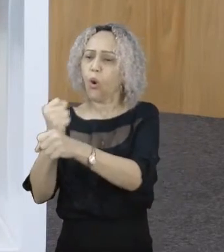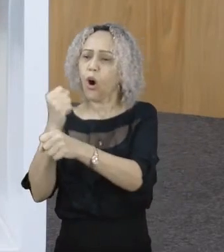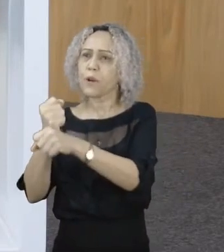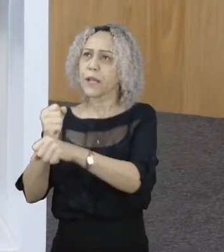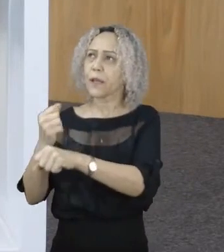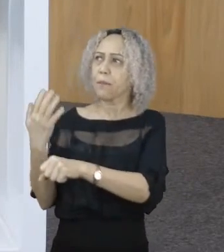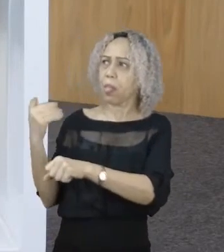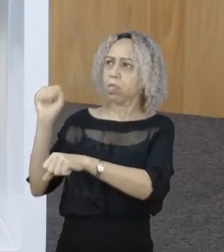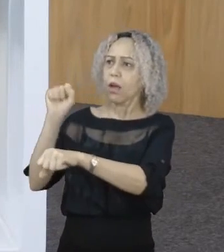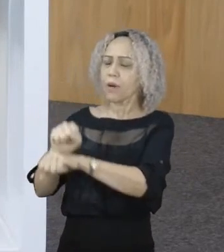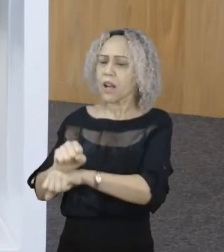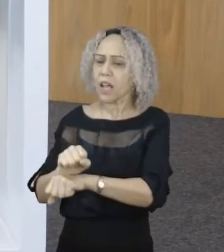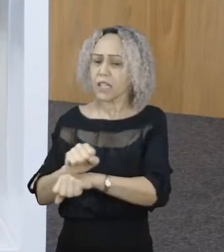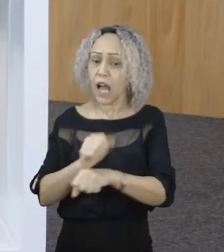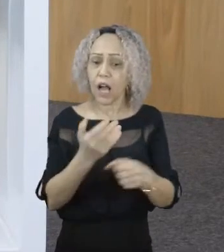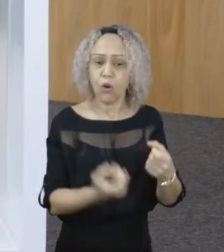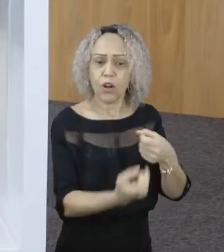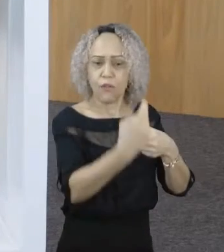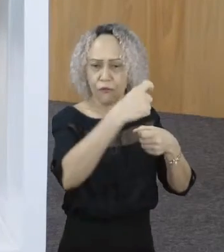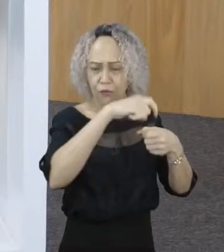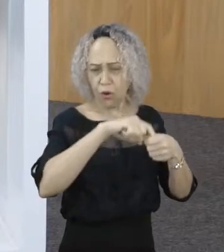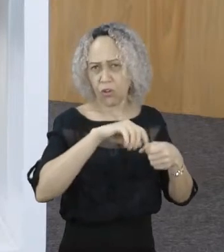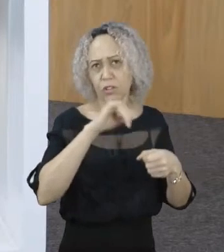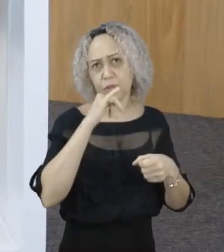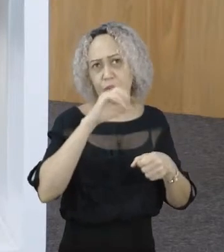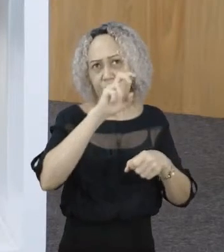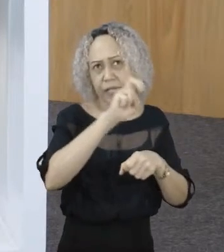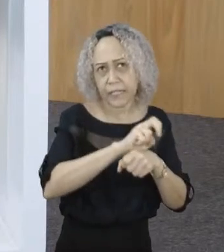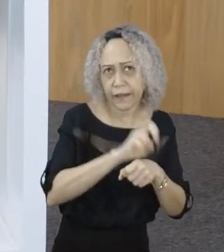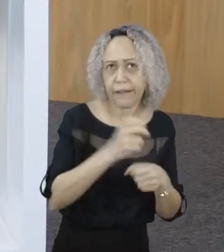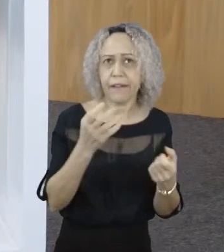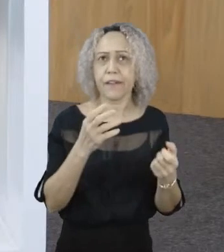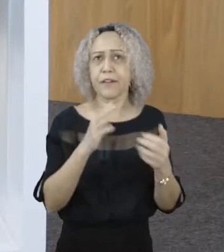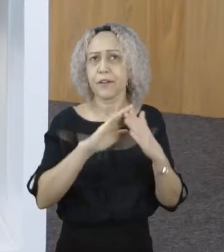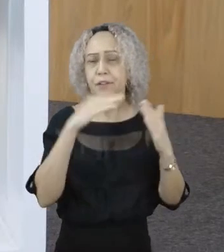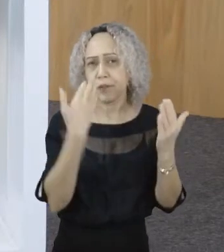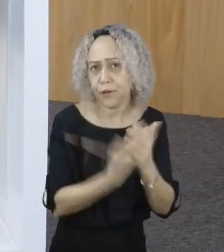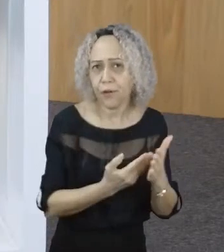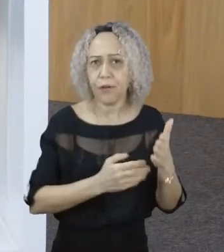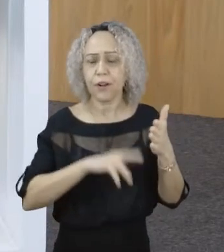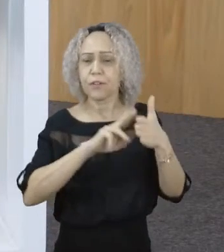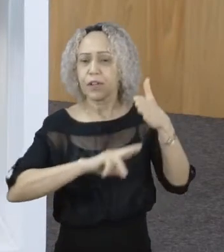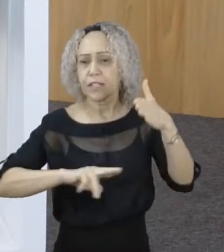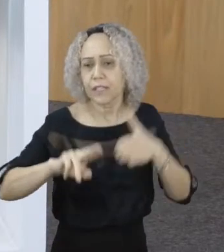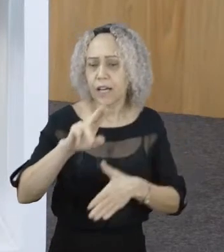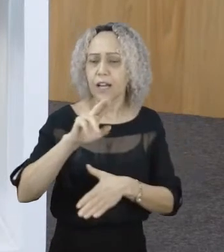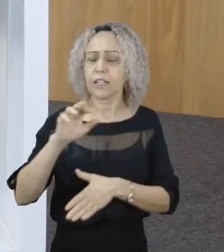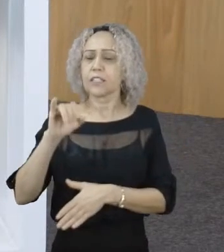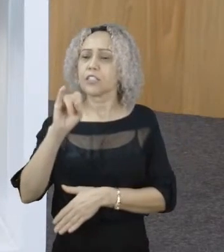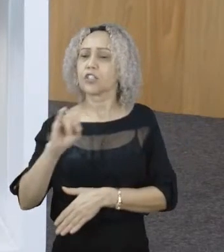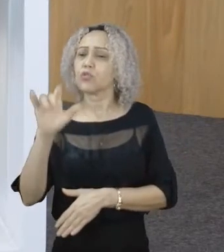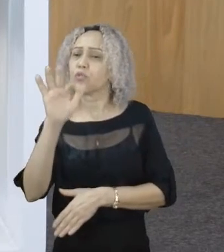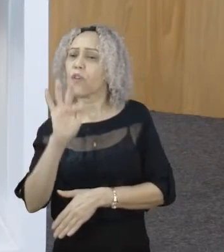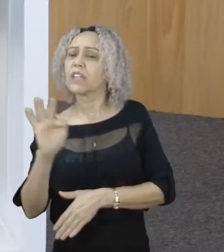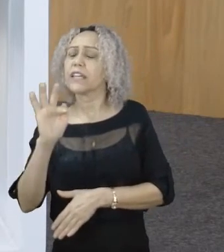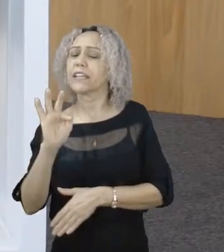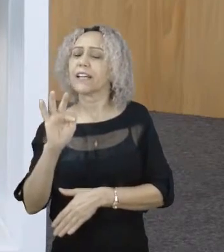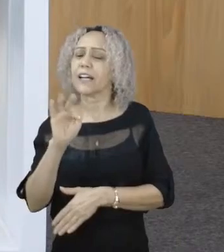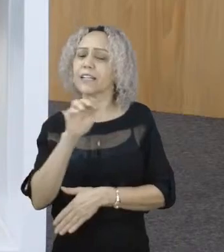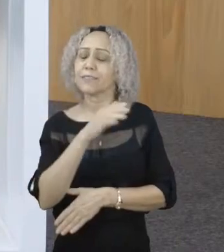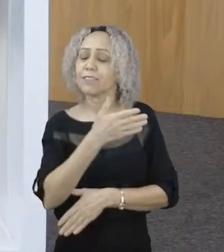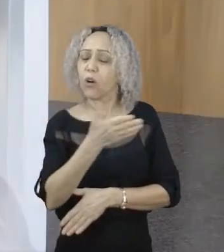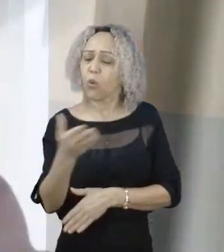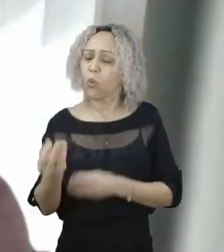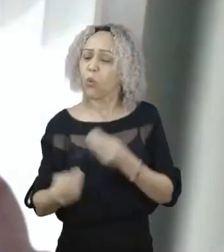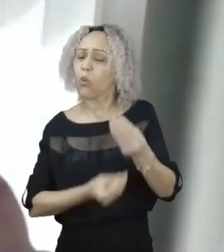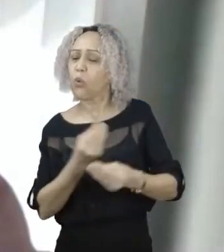em tempo integral, modernização e expansão de universidades e institutos federais. Eu achei ótimo quando o